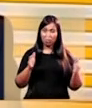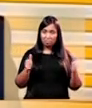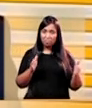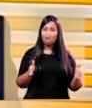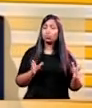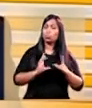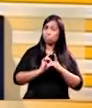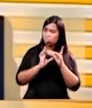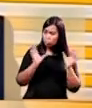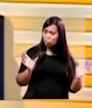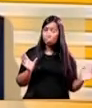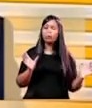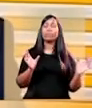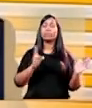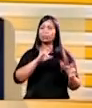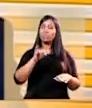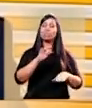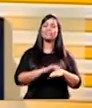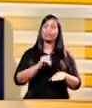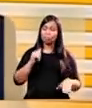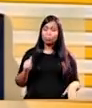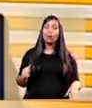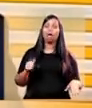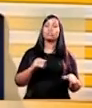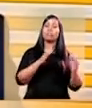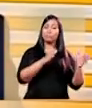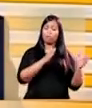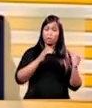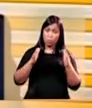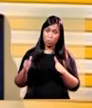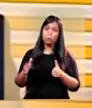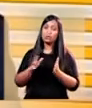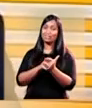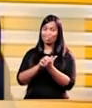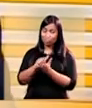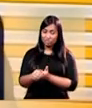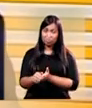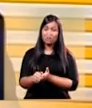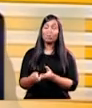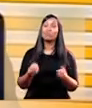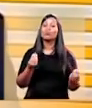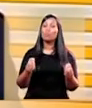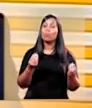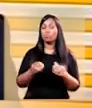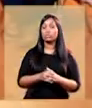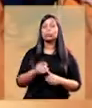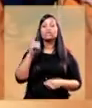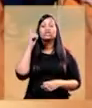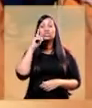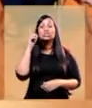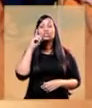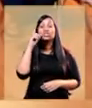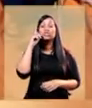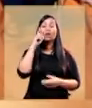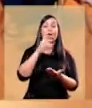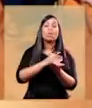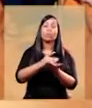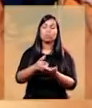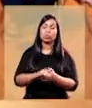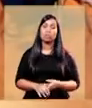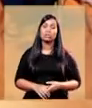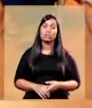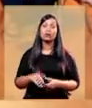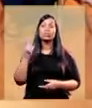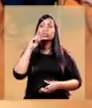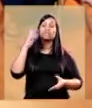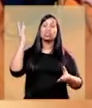faixa disponíveis, e vão ser chamados pela ordem de inscrição. Agora, qual que é? A partir de que data que conta isso?